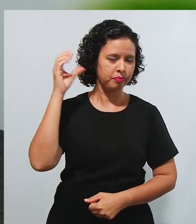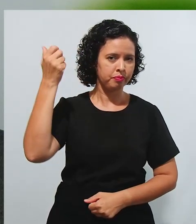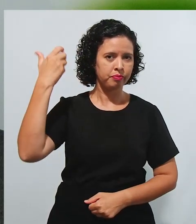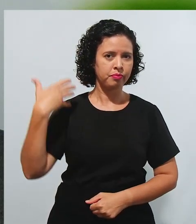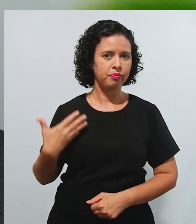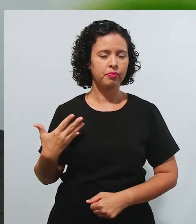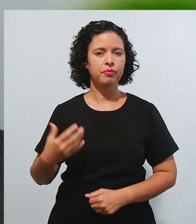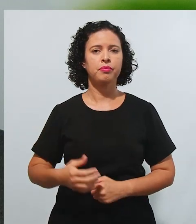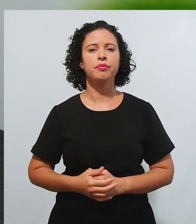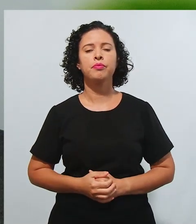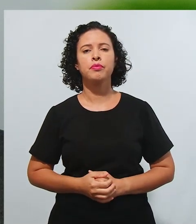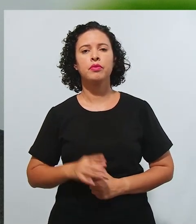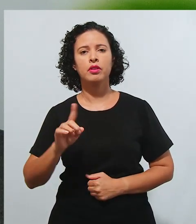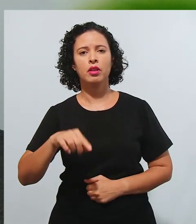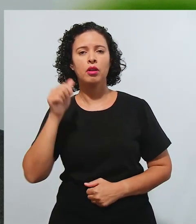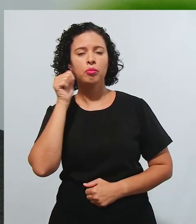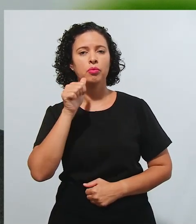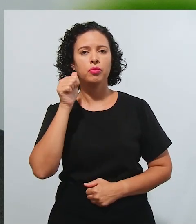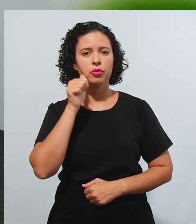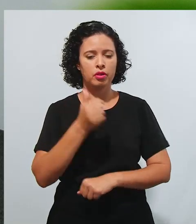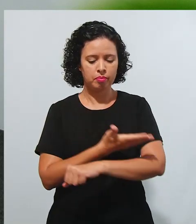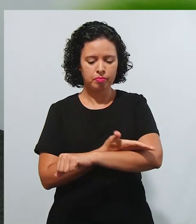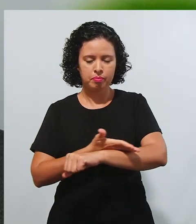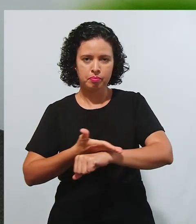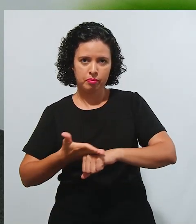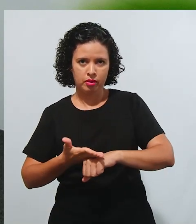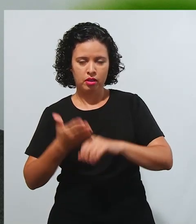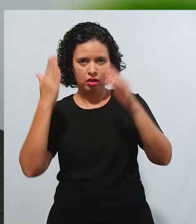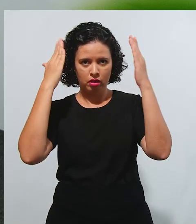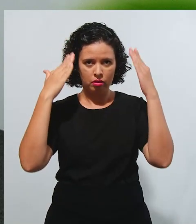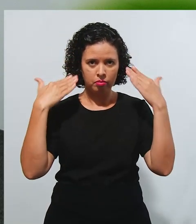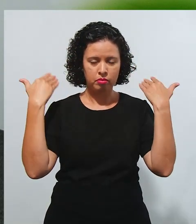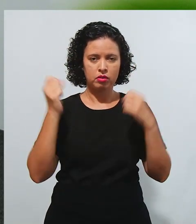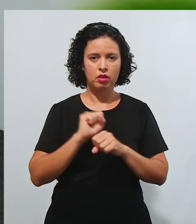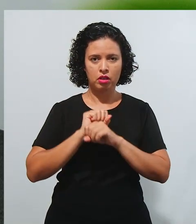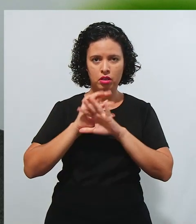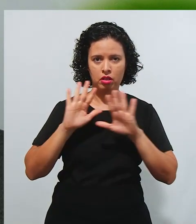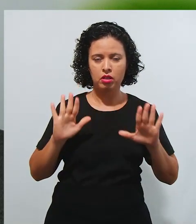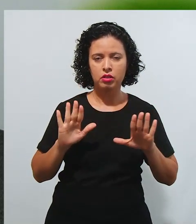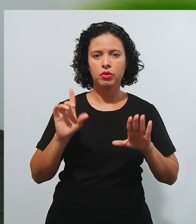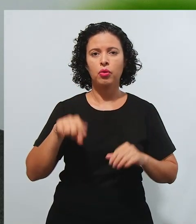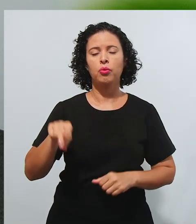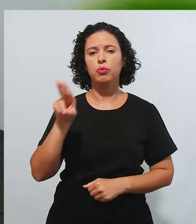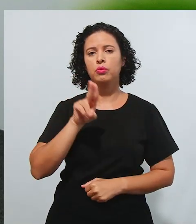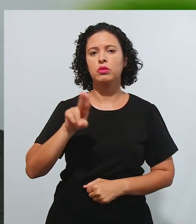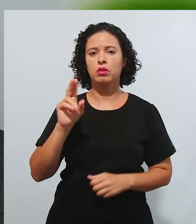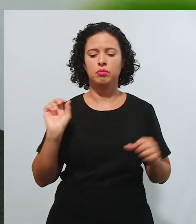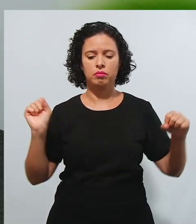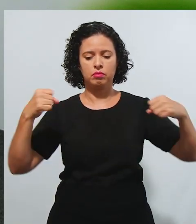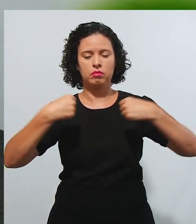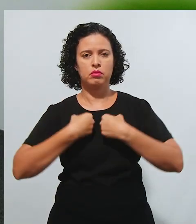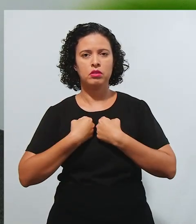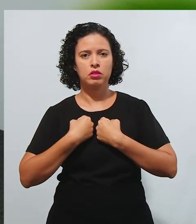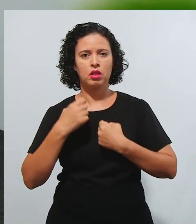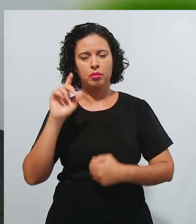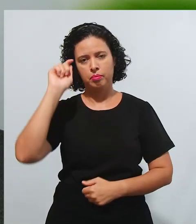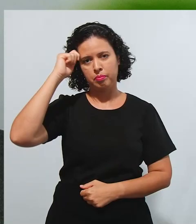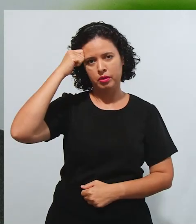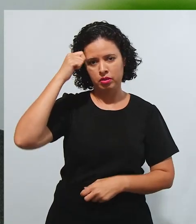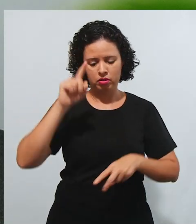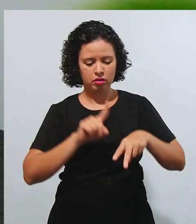audiodescrição. Eu sou uma mulher branca, de cabelos longos e claros, estou usando um blazer preto e uma calça